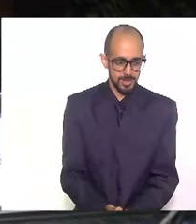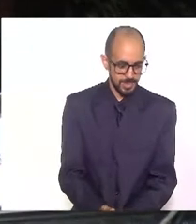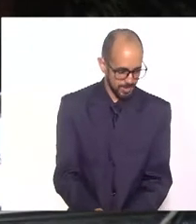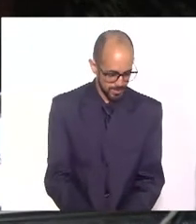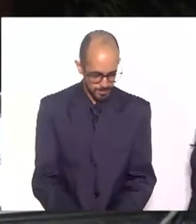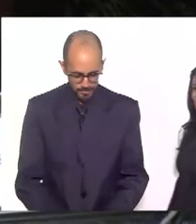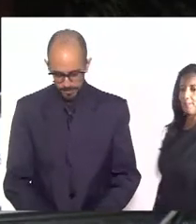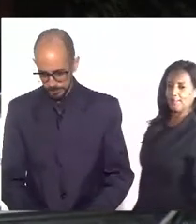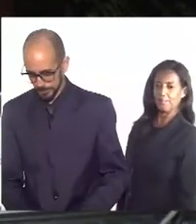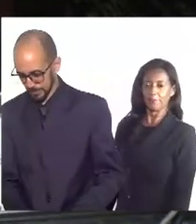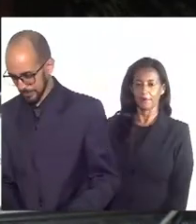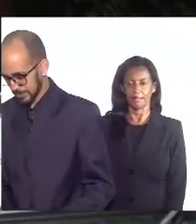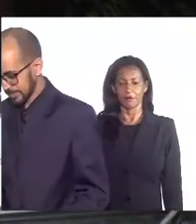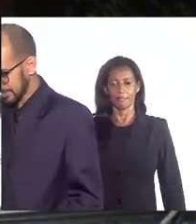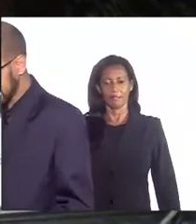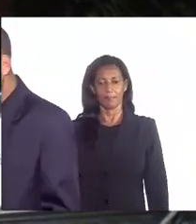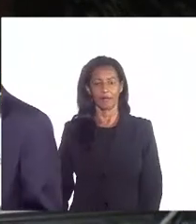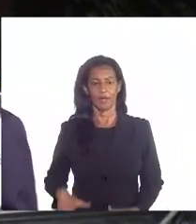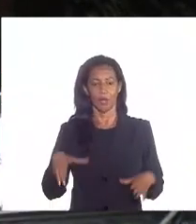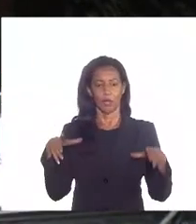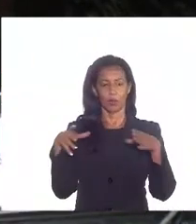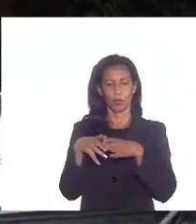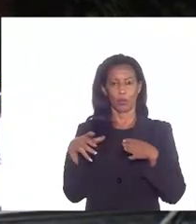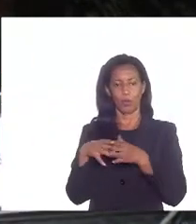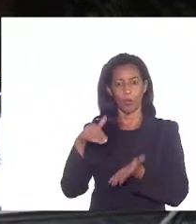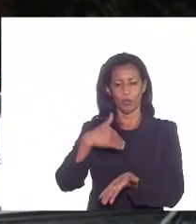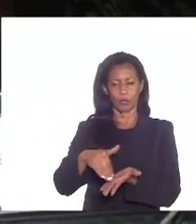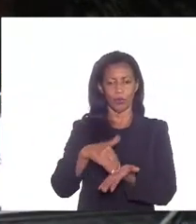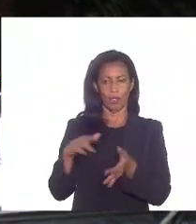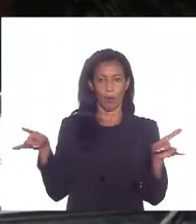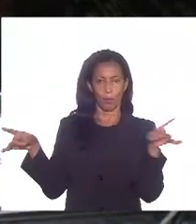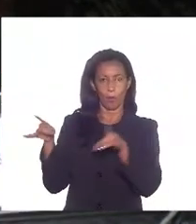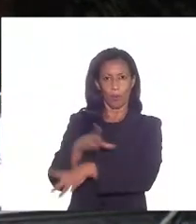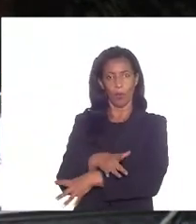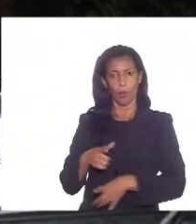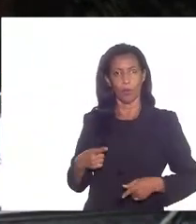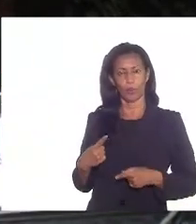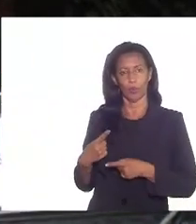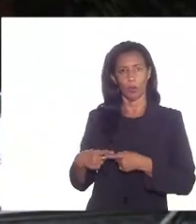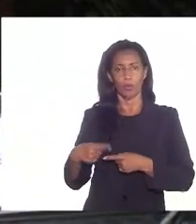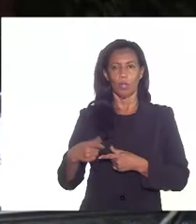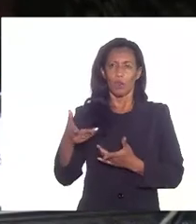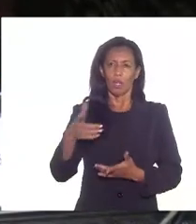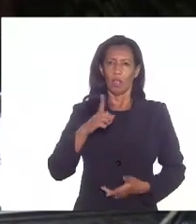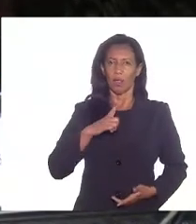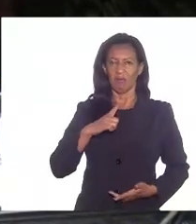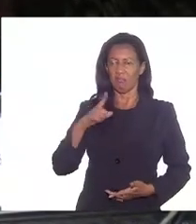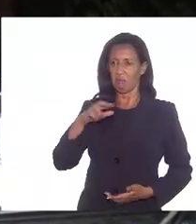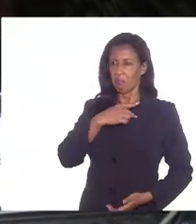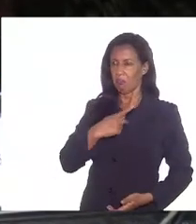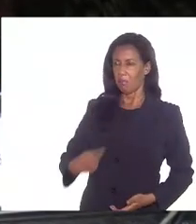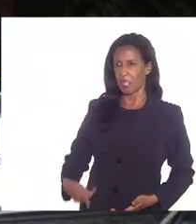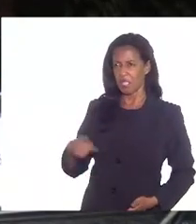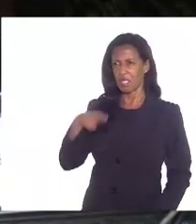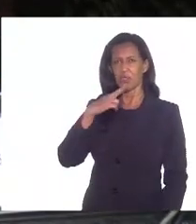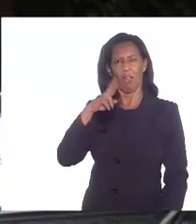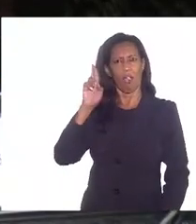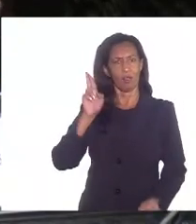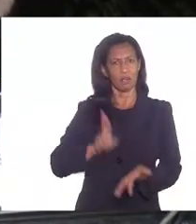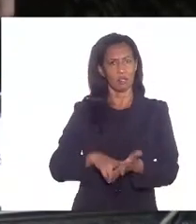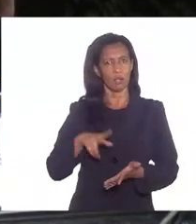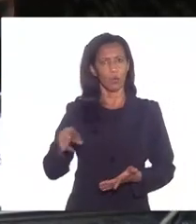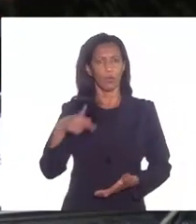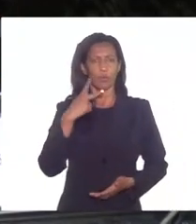deixar todo o nosso corpo de secretários à disposição, porque Vossa Excelência tem toda a razão quando diz que